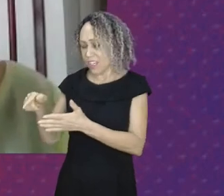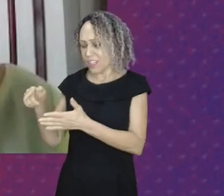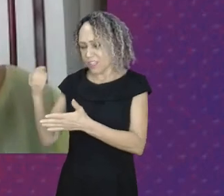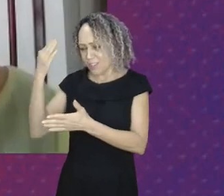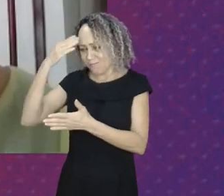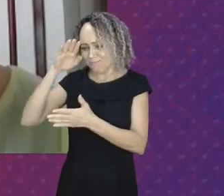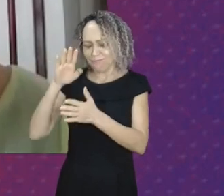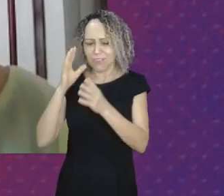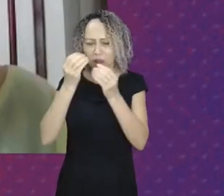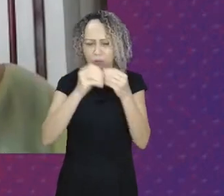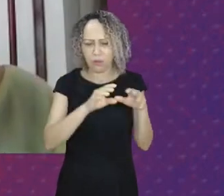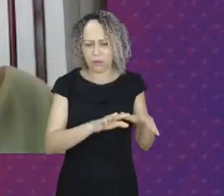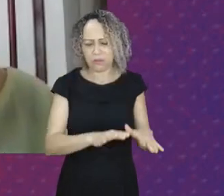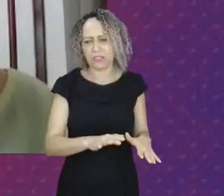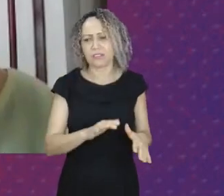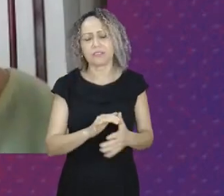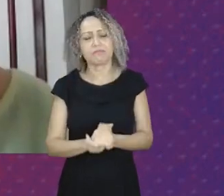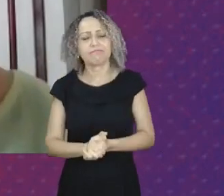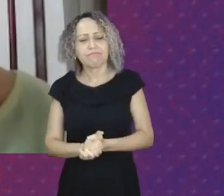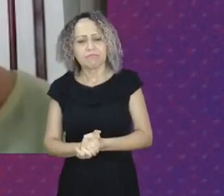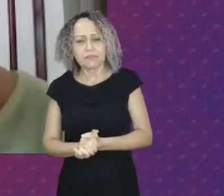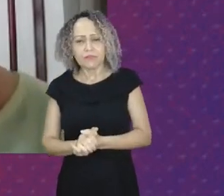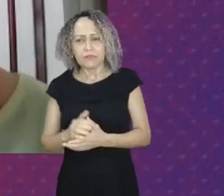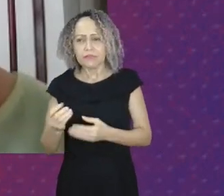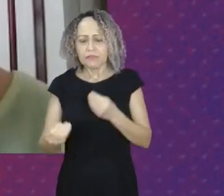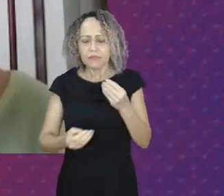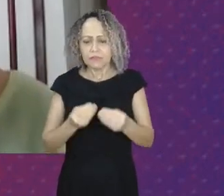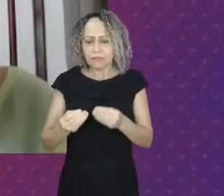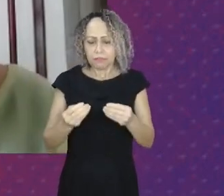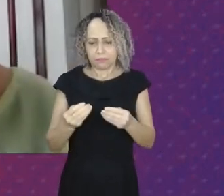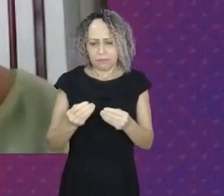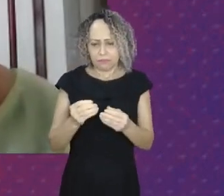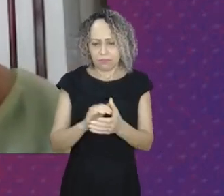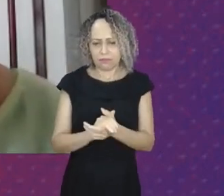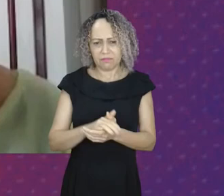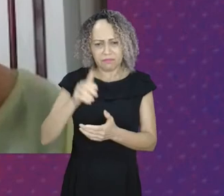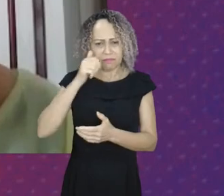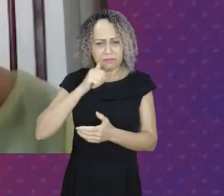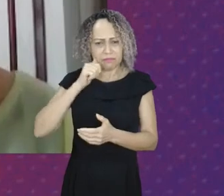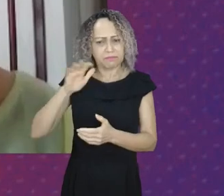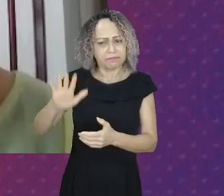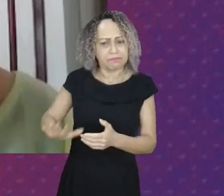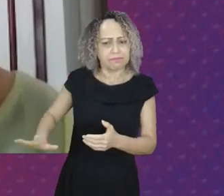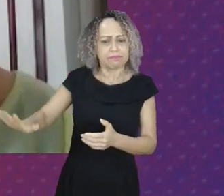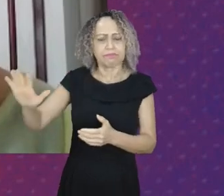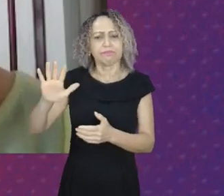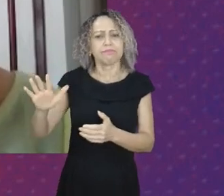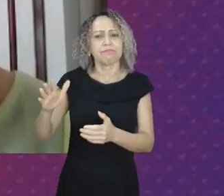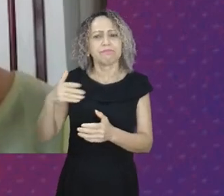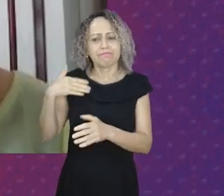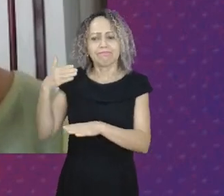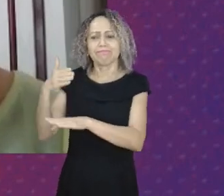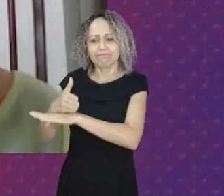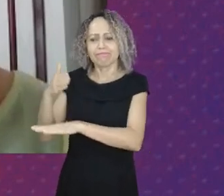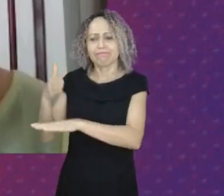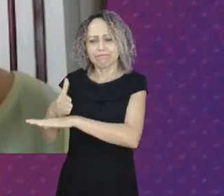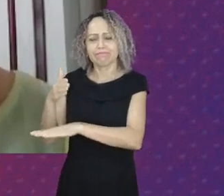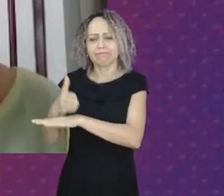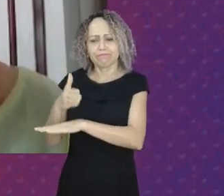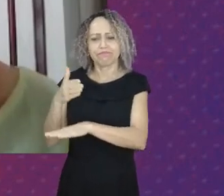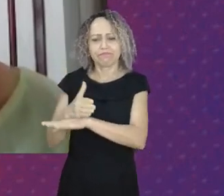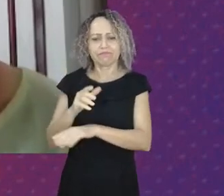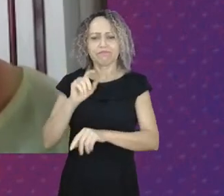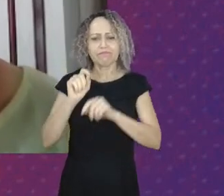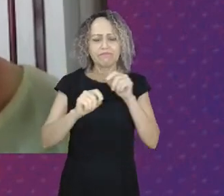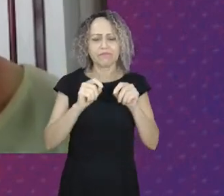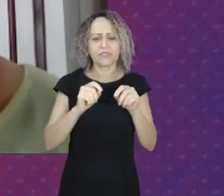nessas diferentes camadas, segmentos do campesinato. As mulheres participaram significativamente, por exemplo,